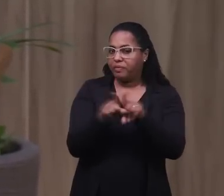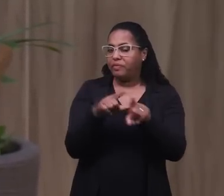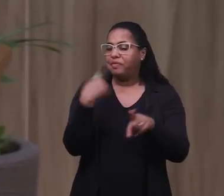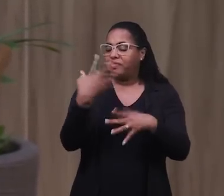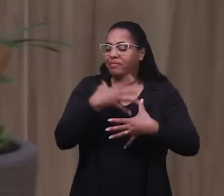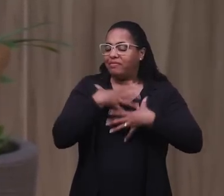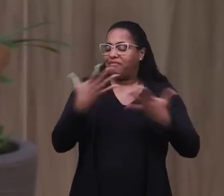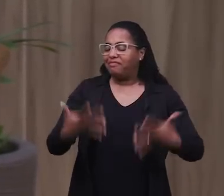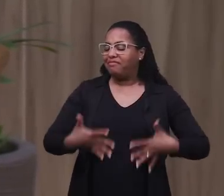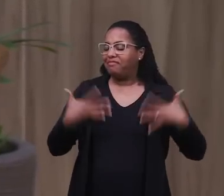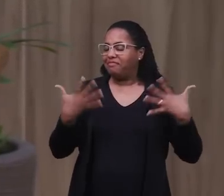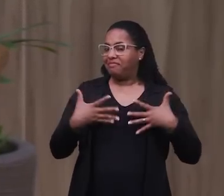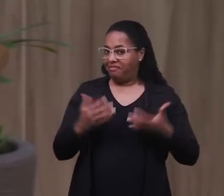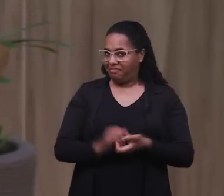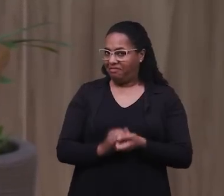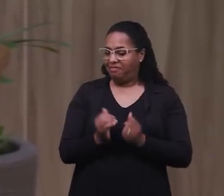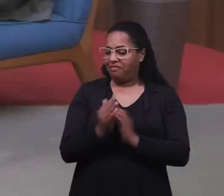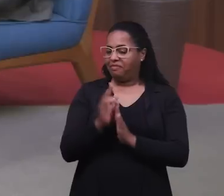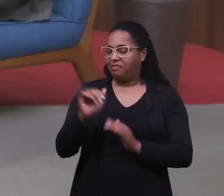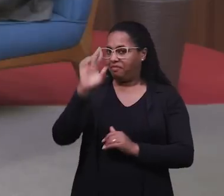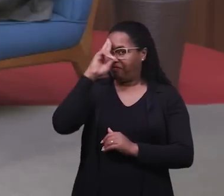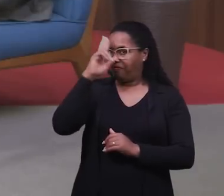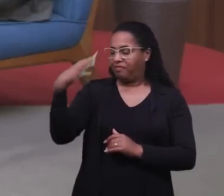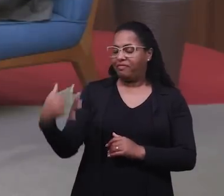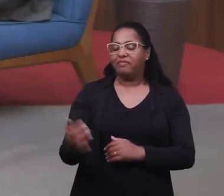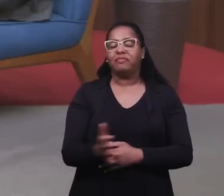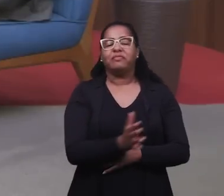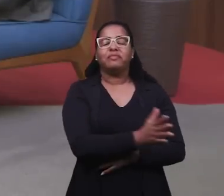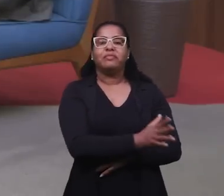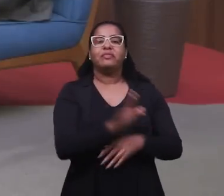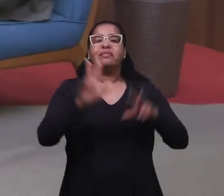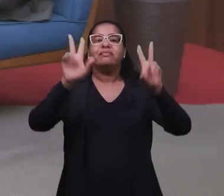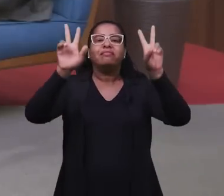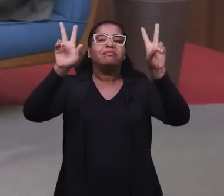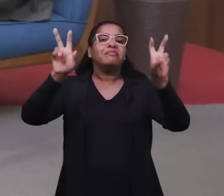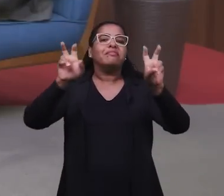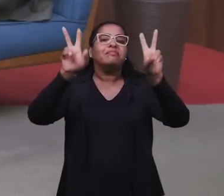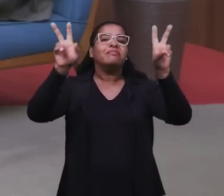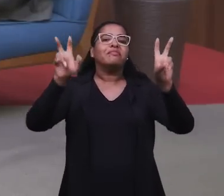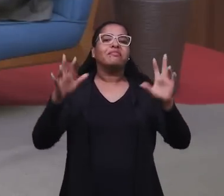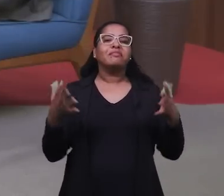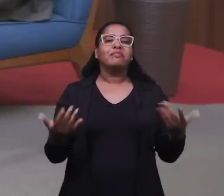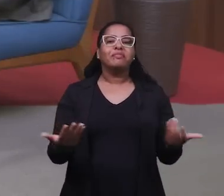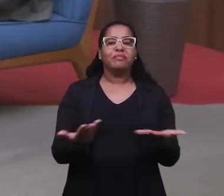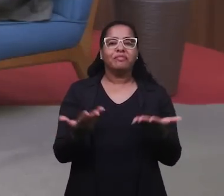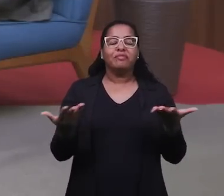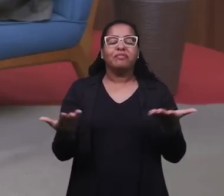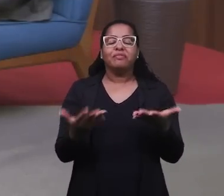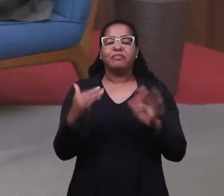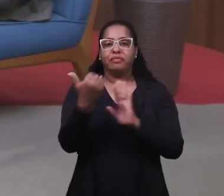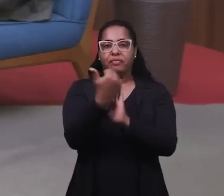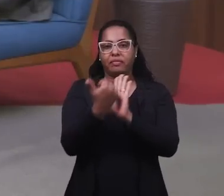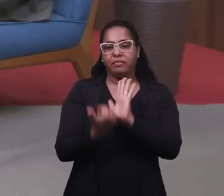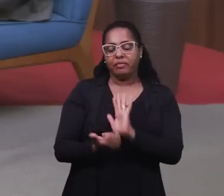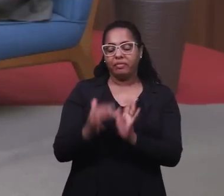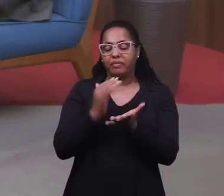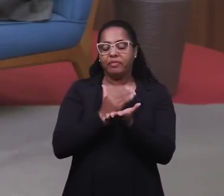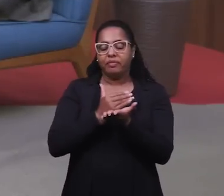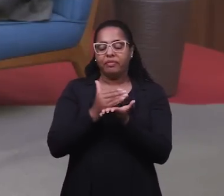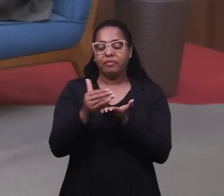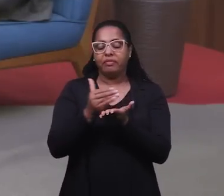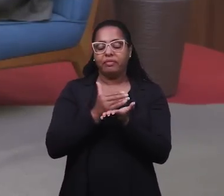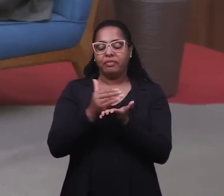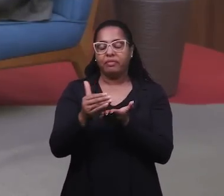muito, louvado seja o nome do Senhor. Mas vamos lá, vamos ao tema, ao que nós vamos abordar no programa de hoje. E eu queria